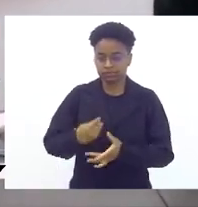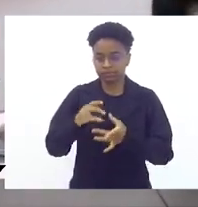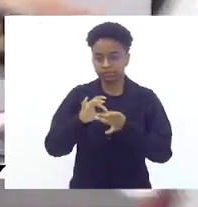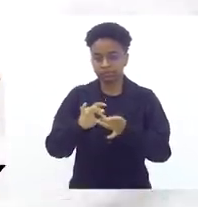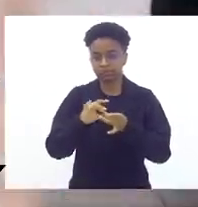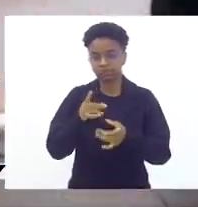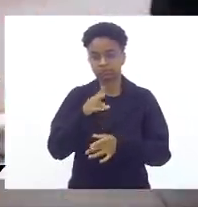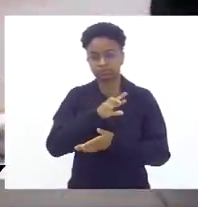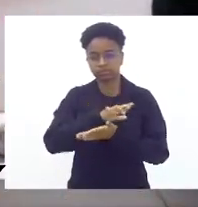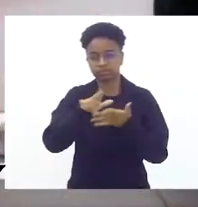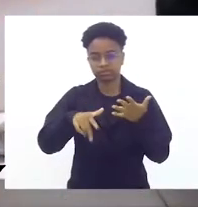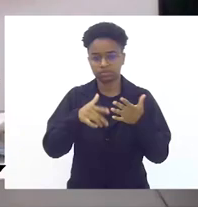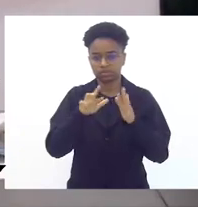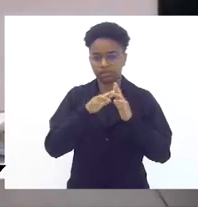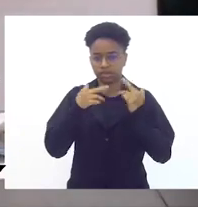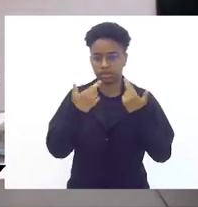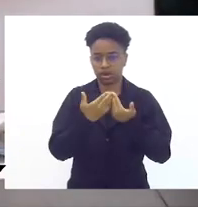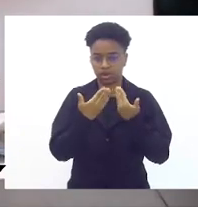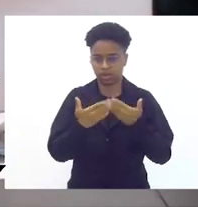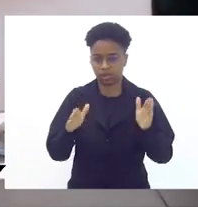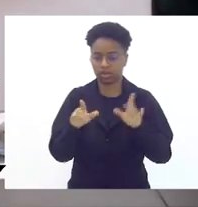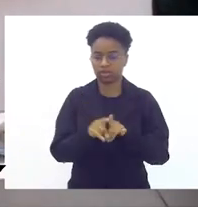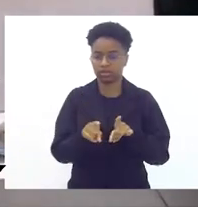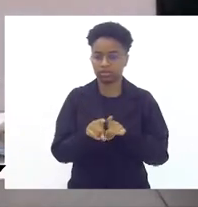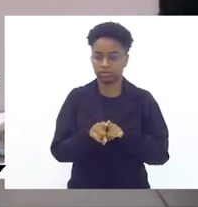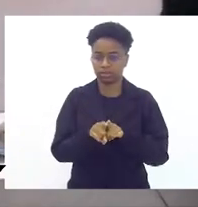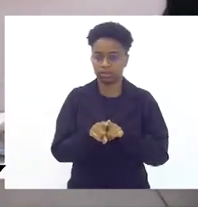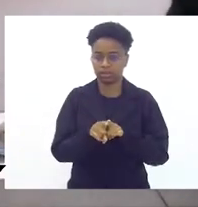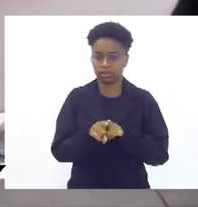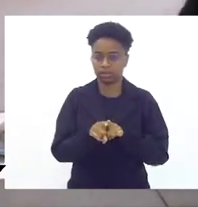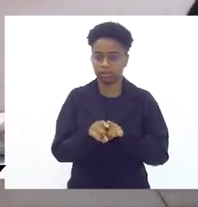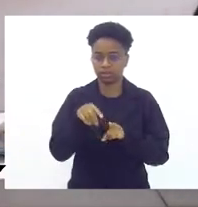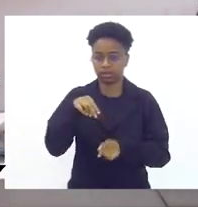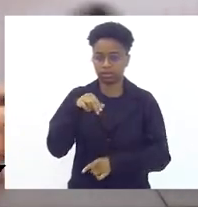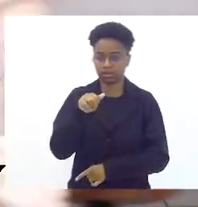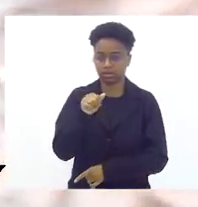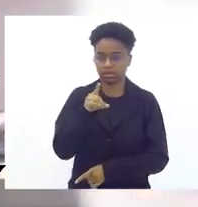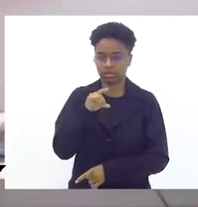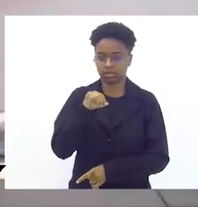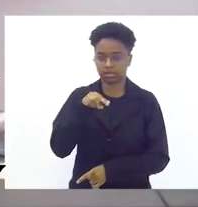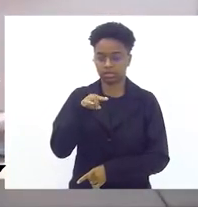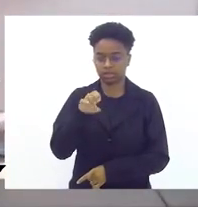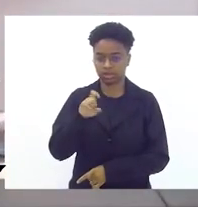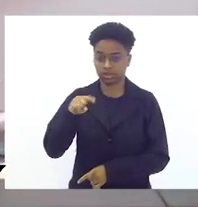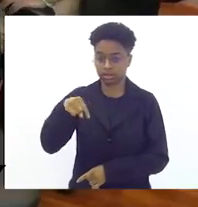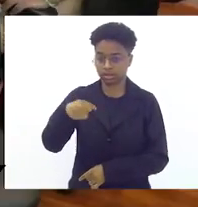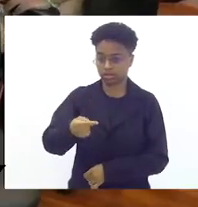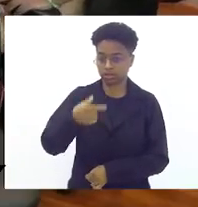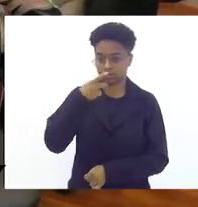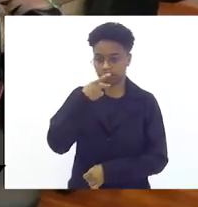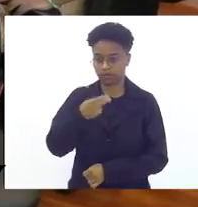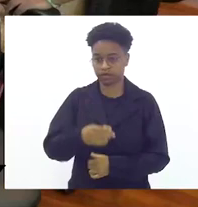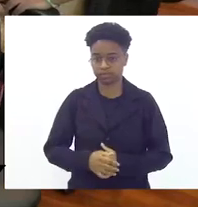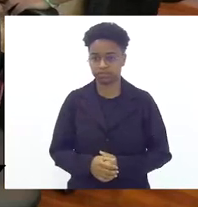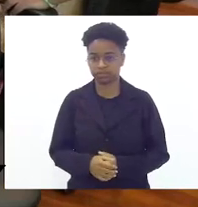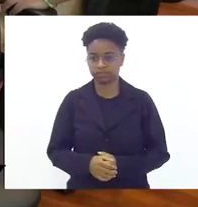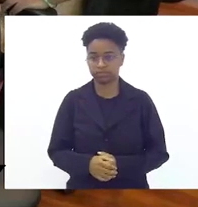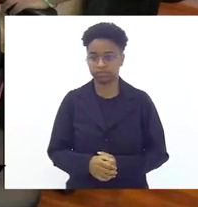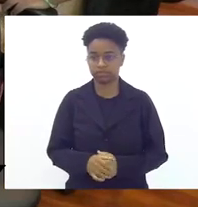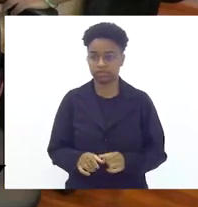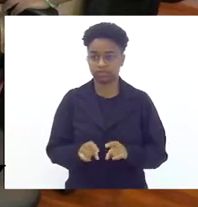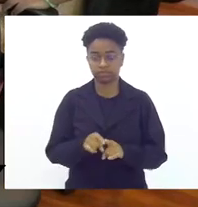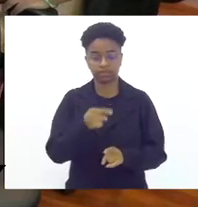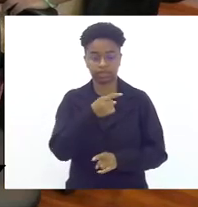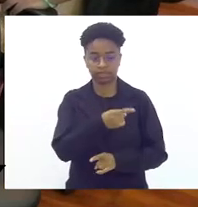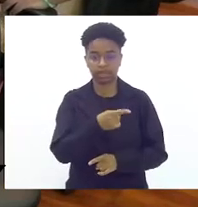audiências Inclusive a Nadine também que vai falar logo em seguida a Nadine tava